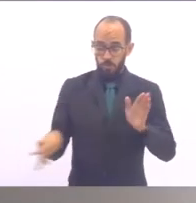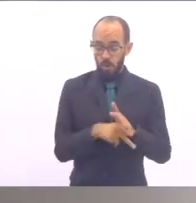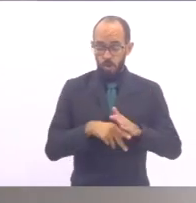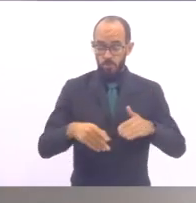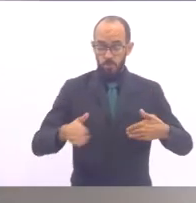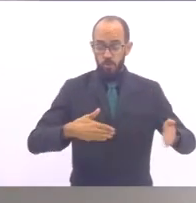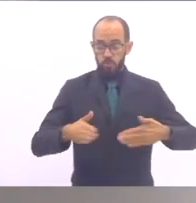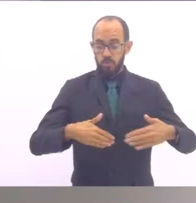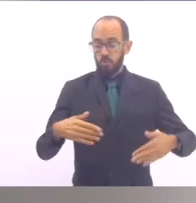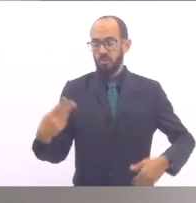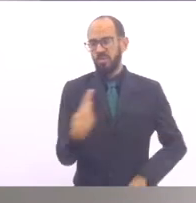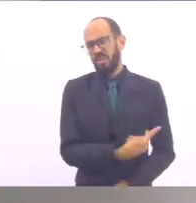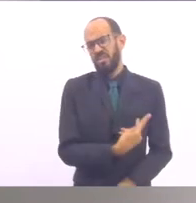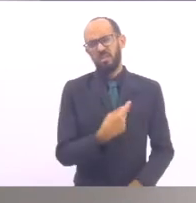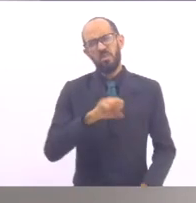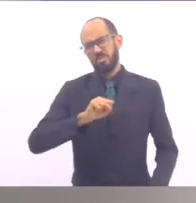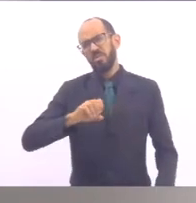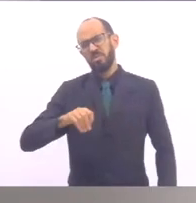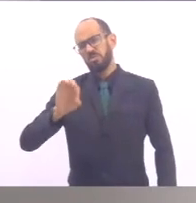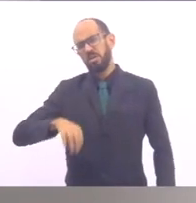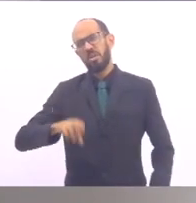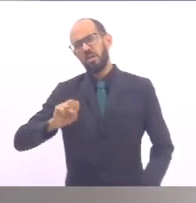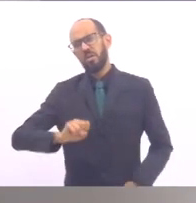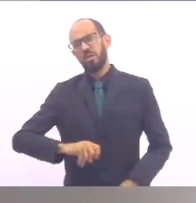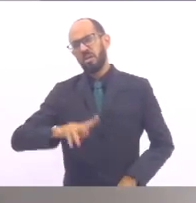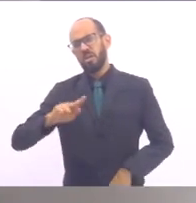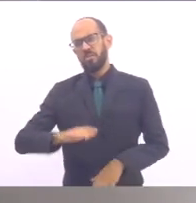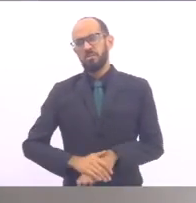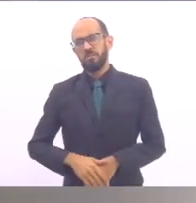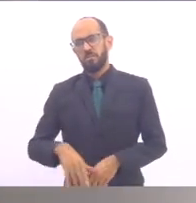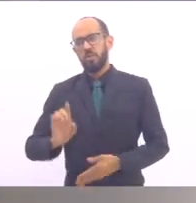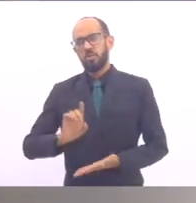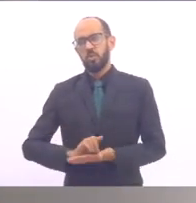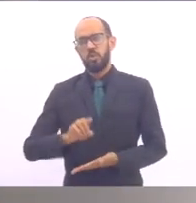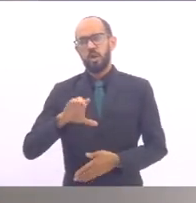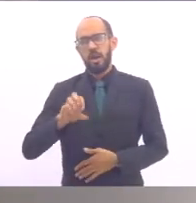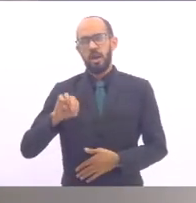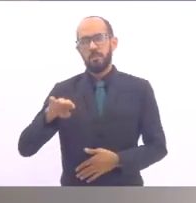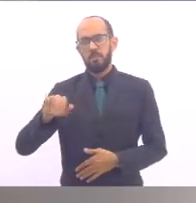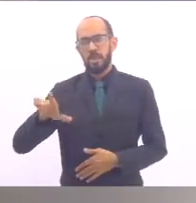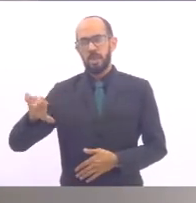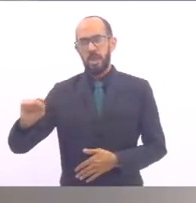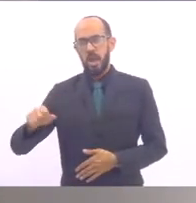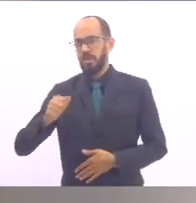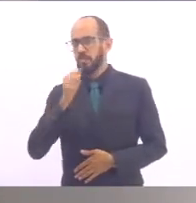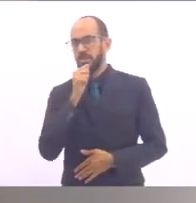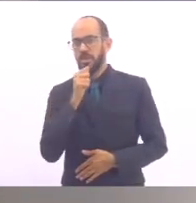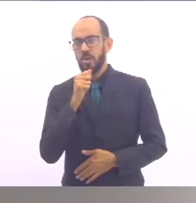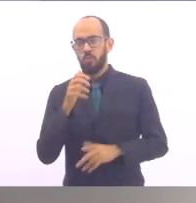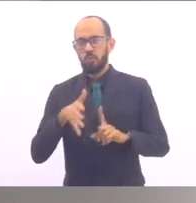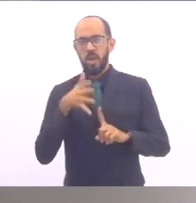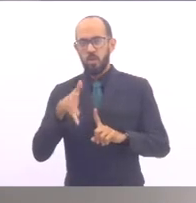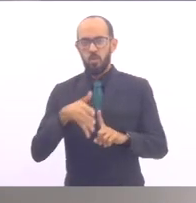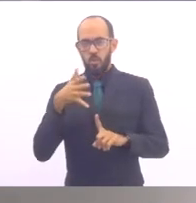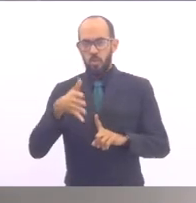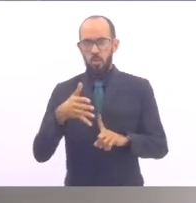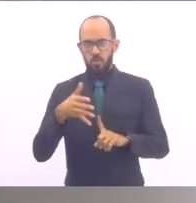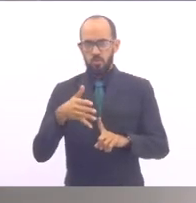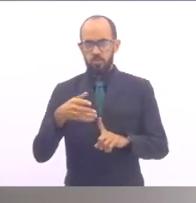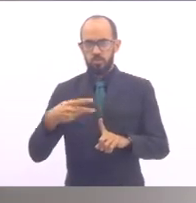produtivo. Claro, 80% vai. 22%. Doutora Camila Inácio, ela não falou ainda, pediu para falar, a palavra é